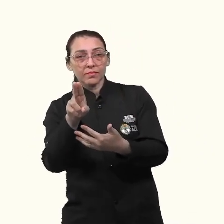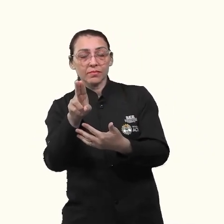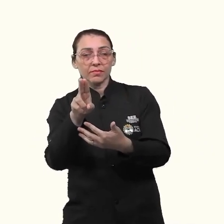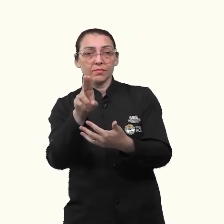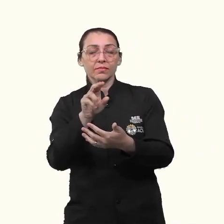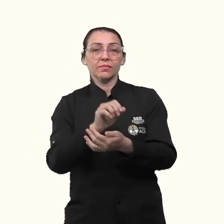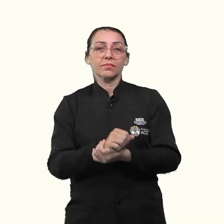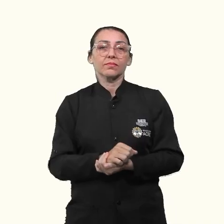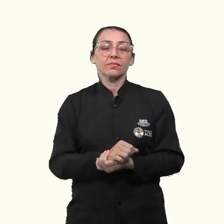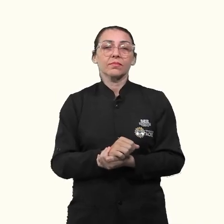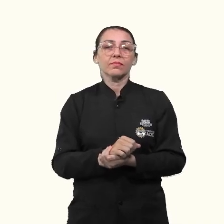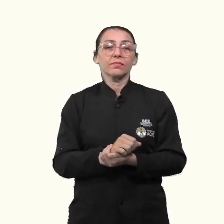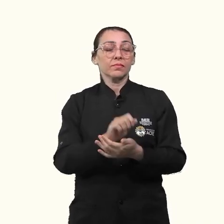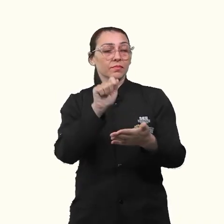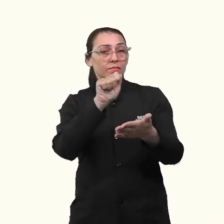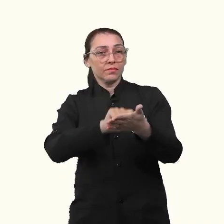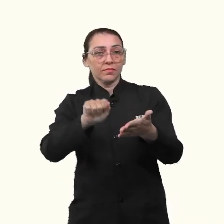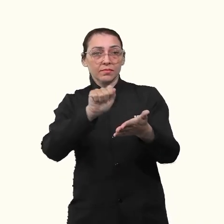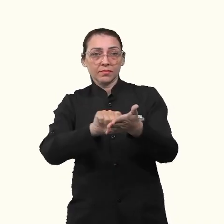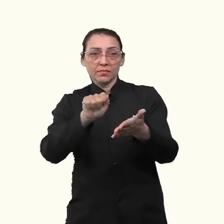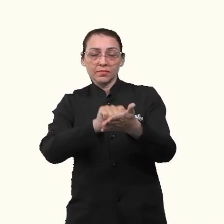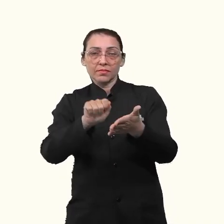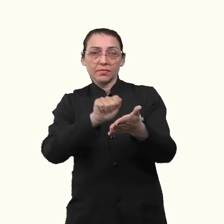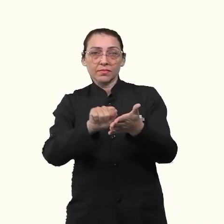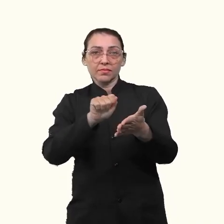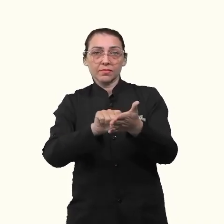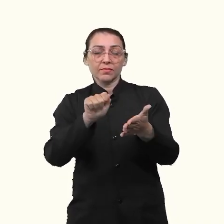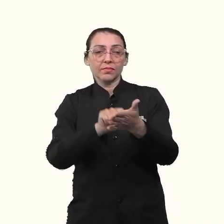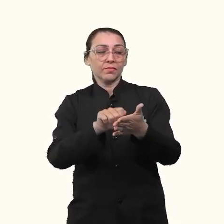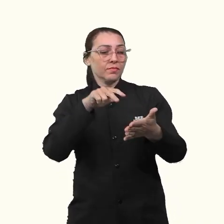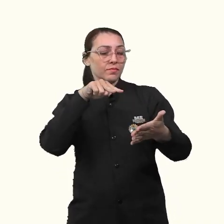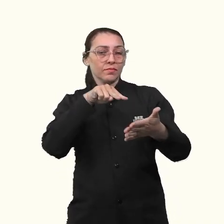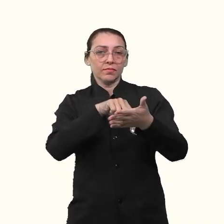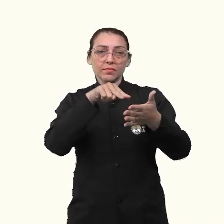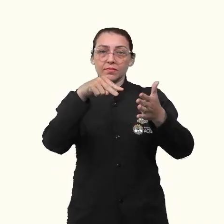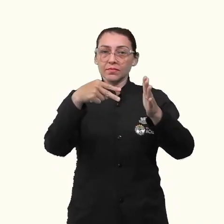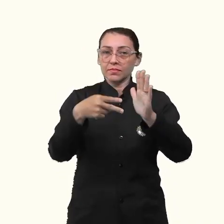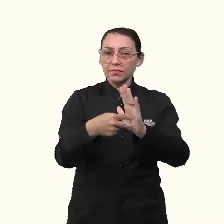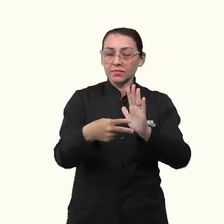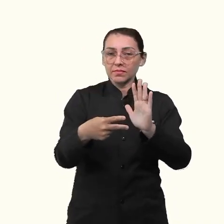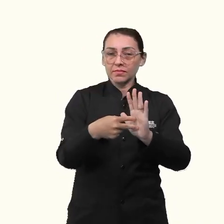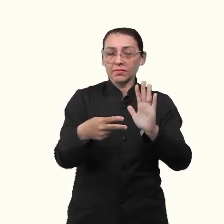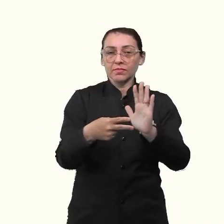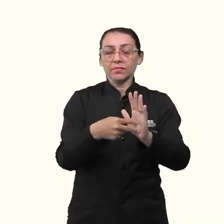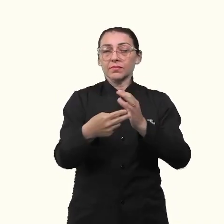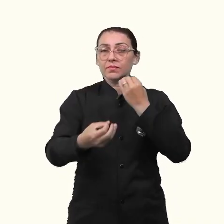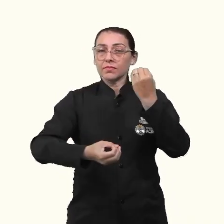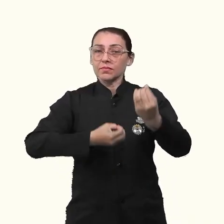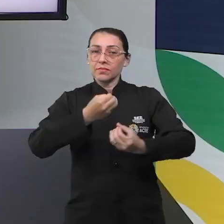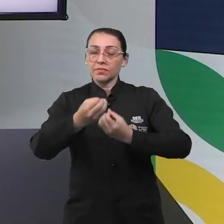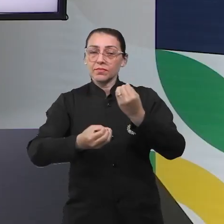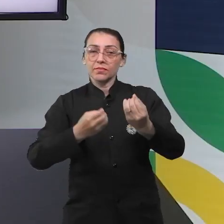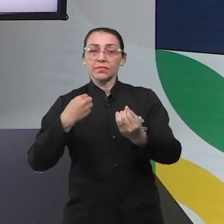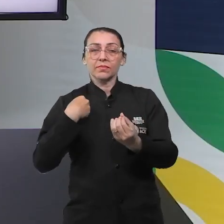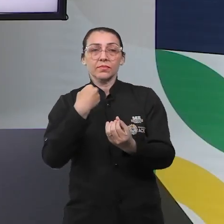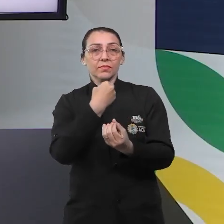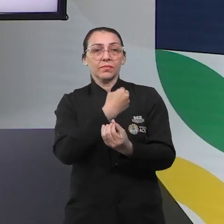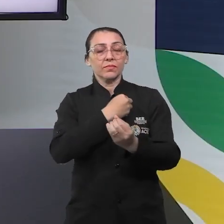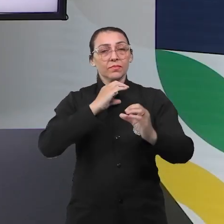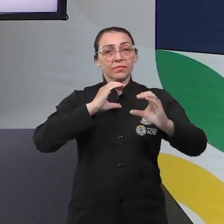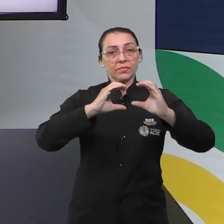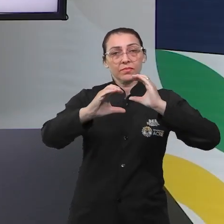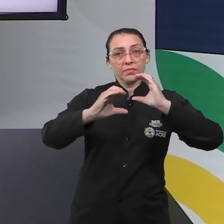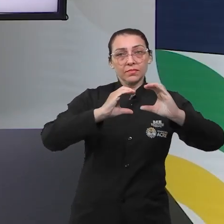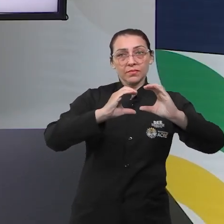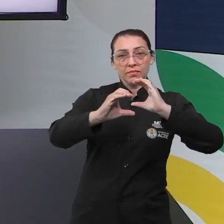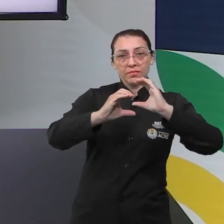forma escrita. Então, esses sentidos decorrentes é como nós nos